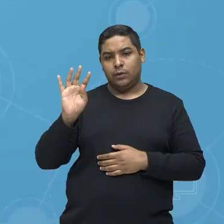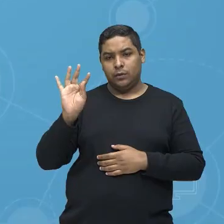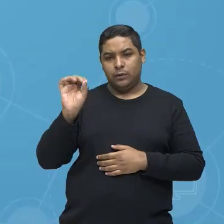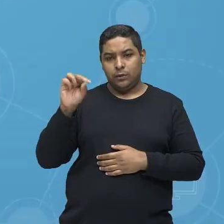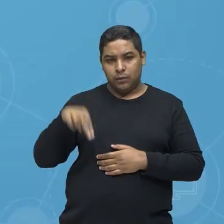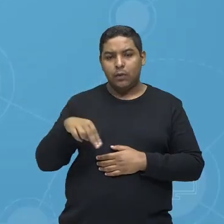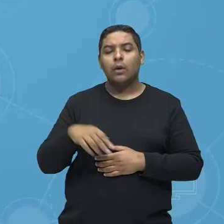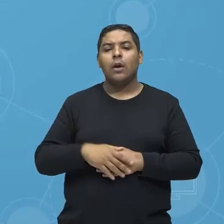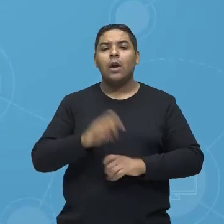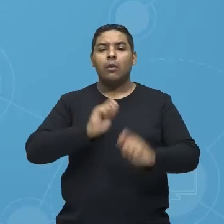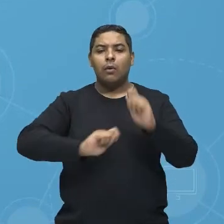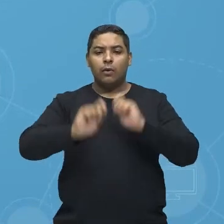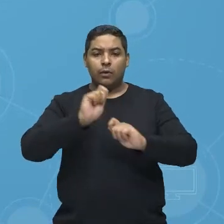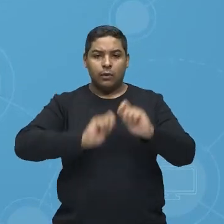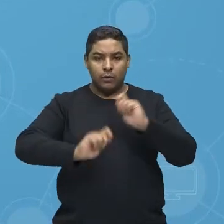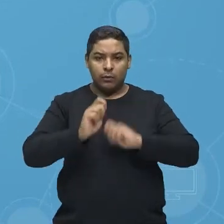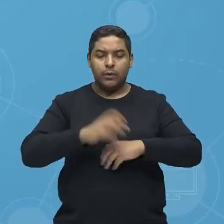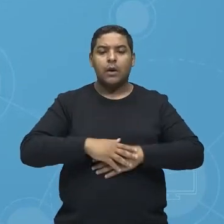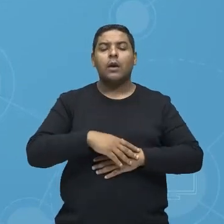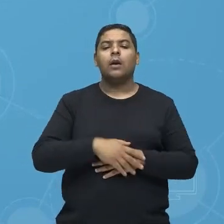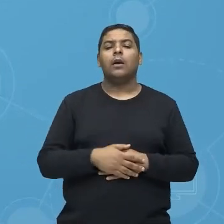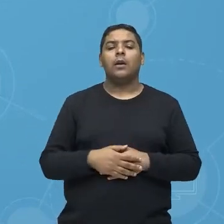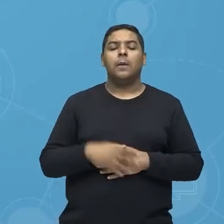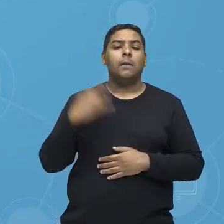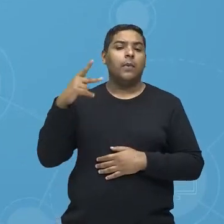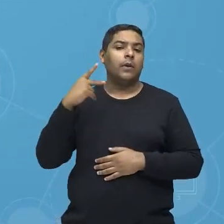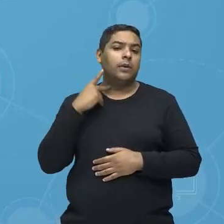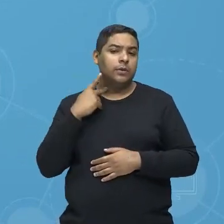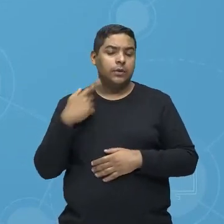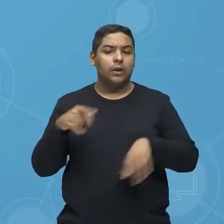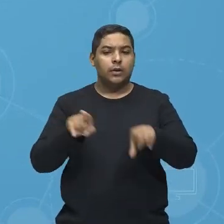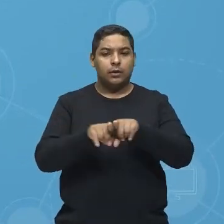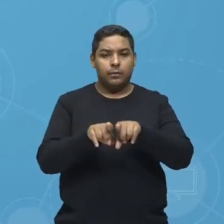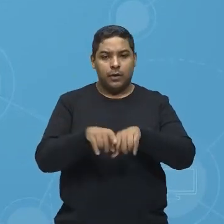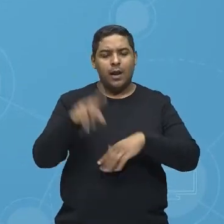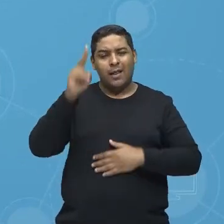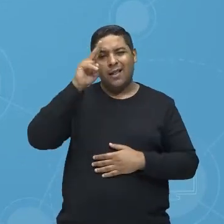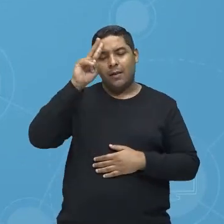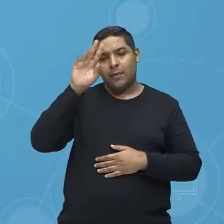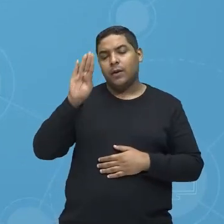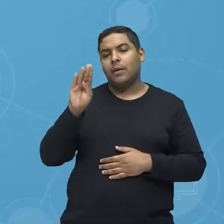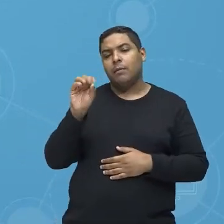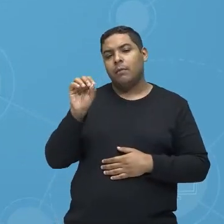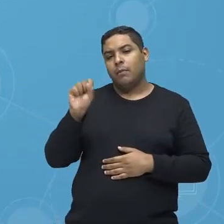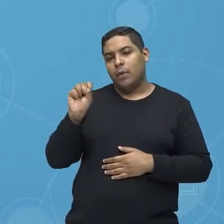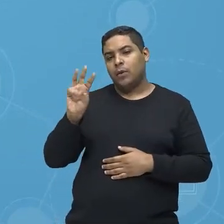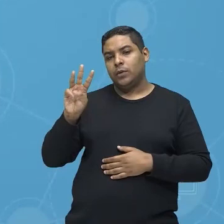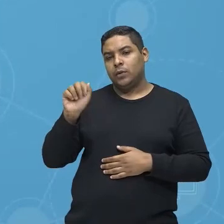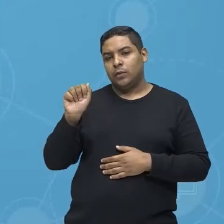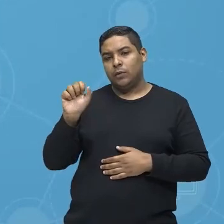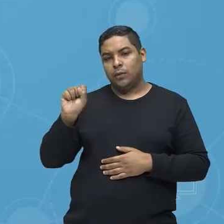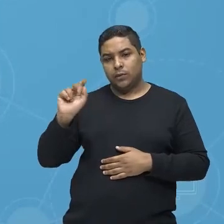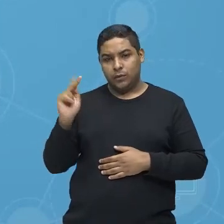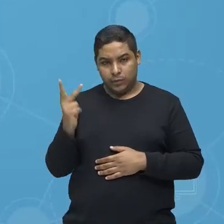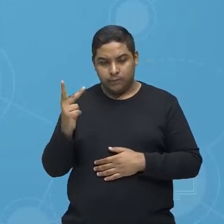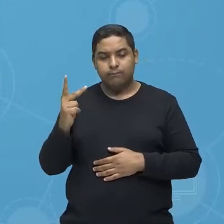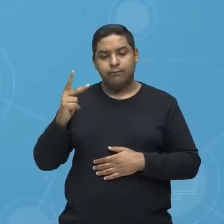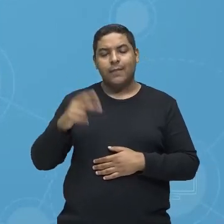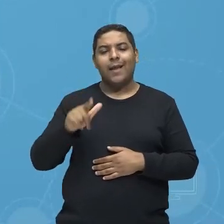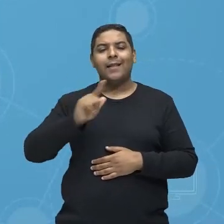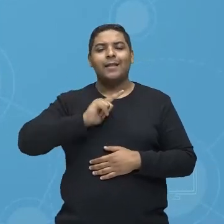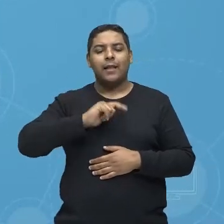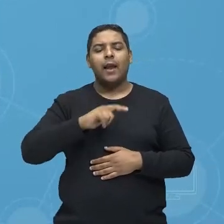Lembra lá de Boswell, da parte nordeste ali dos Estados Unidos, que tem essa grande megalópole na